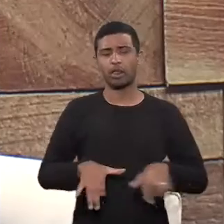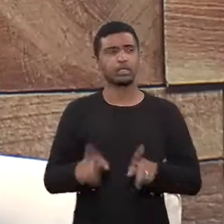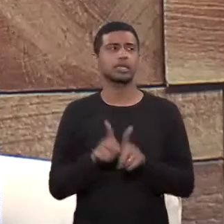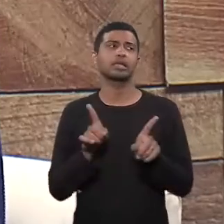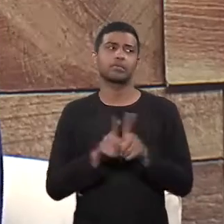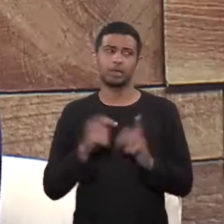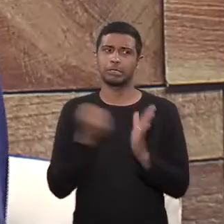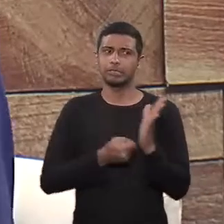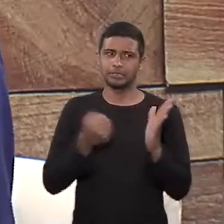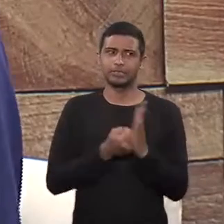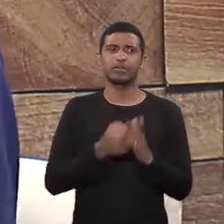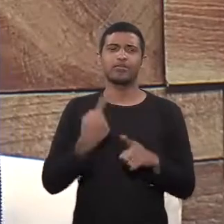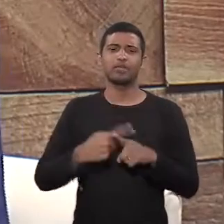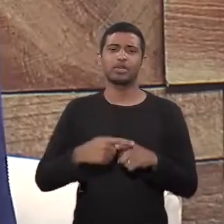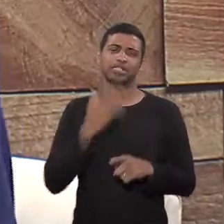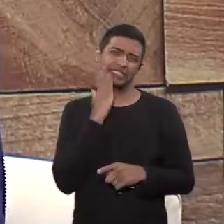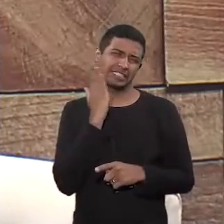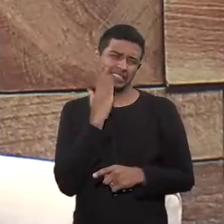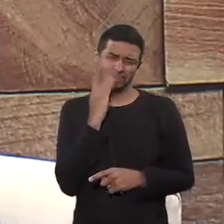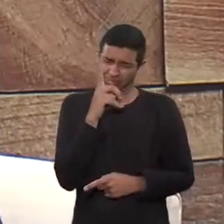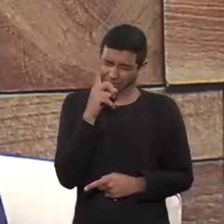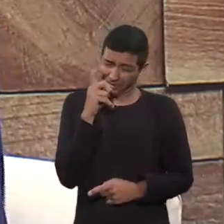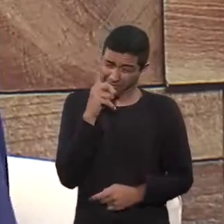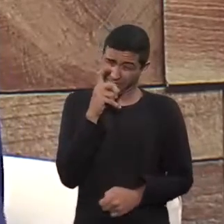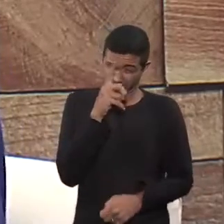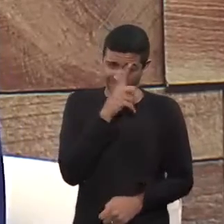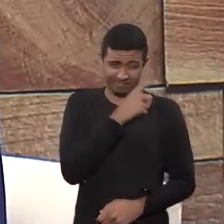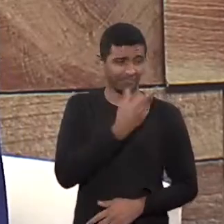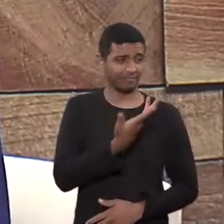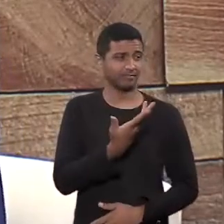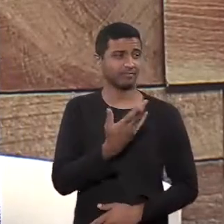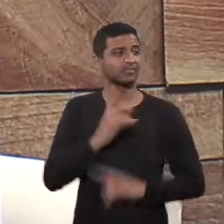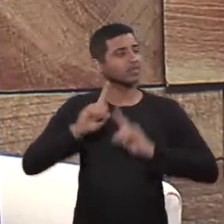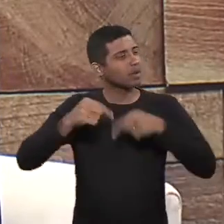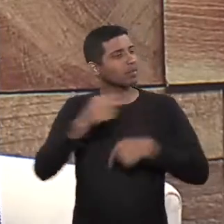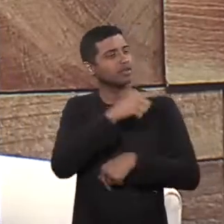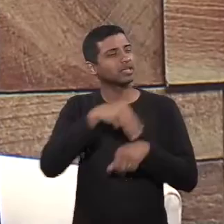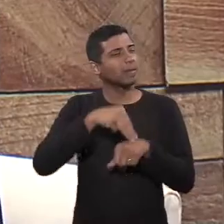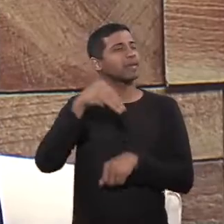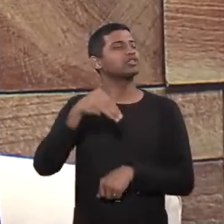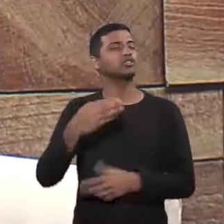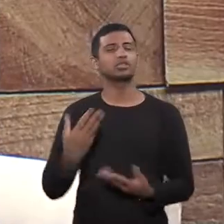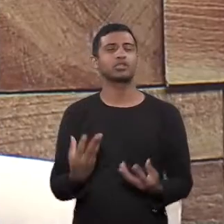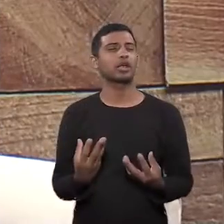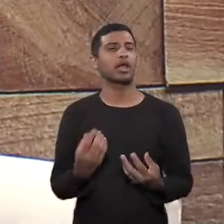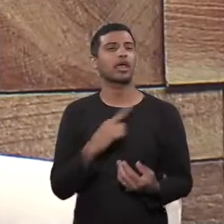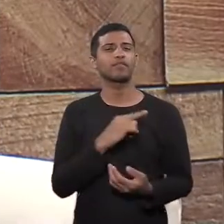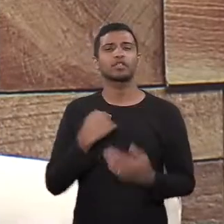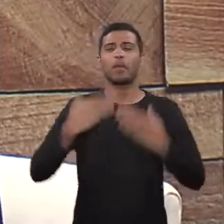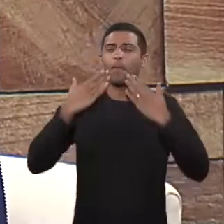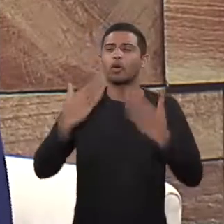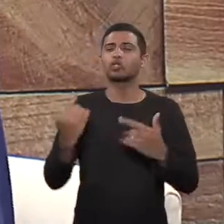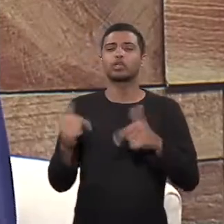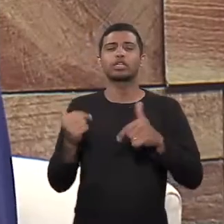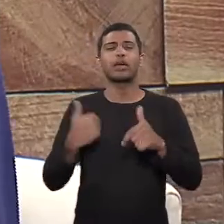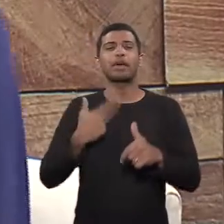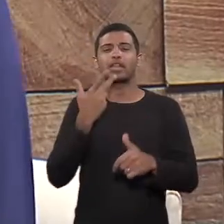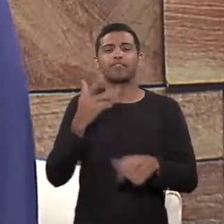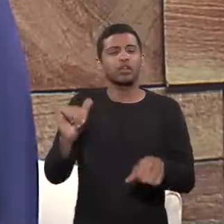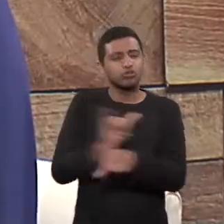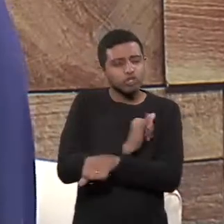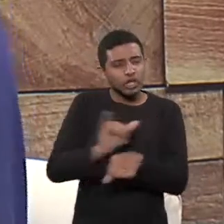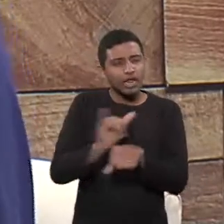certeza exige muito de você. E tocar também, como a gente já sabe, é de fato um caminho apertado. Você depois fez